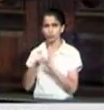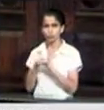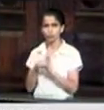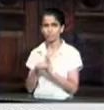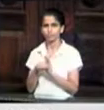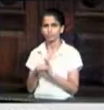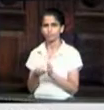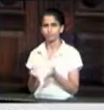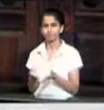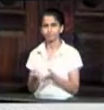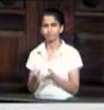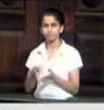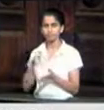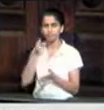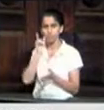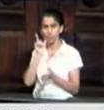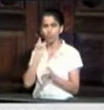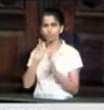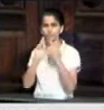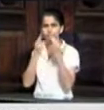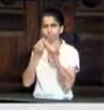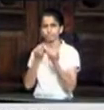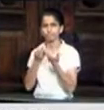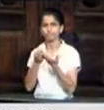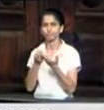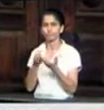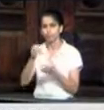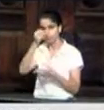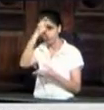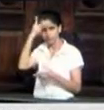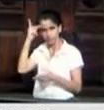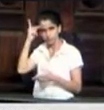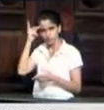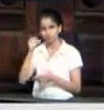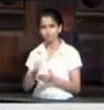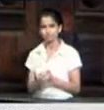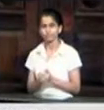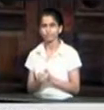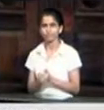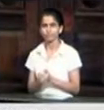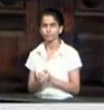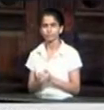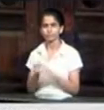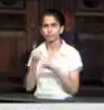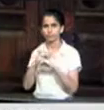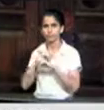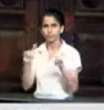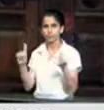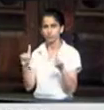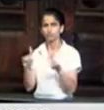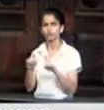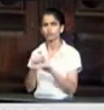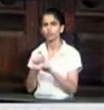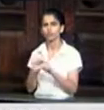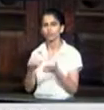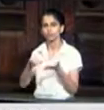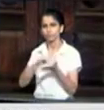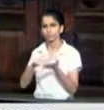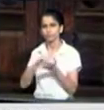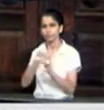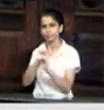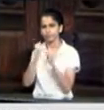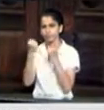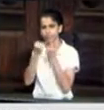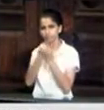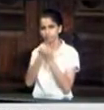permita, ontem nós tivemos uma audiência pública defendendo contrários à extinção da Secretaria de Assistência